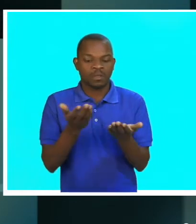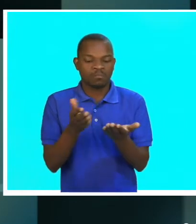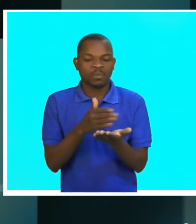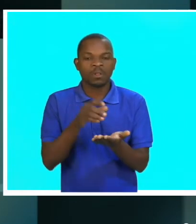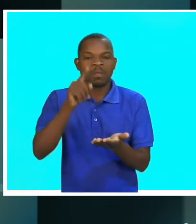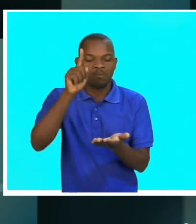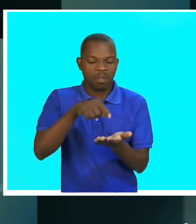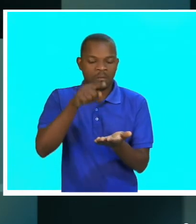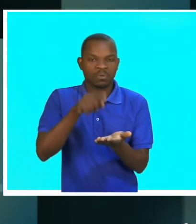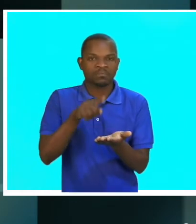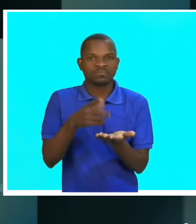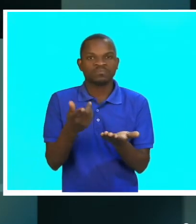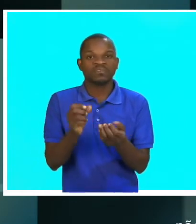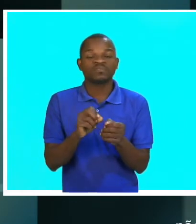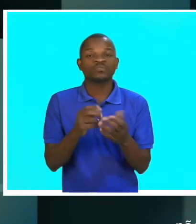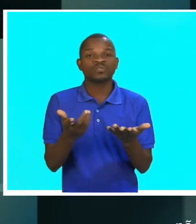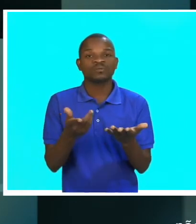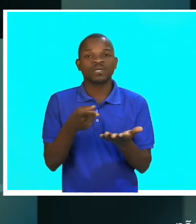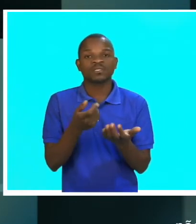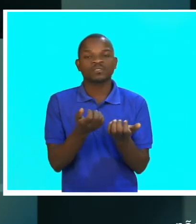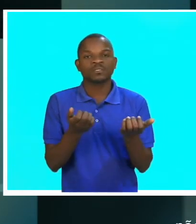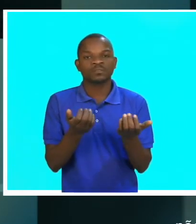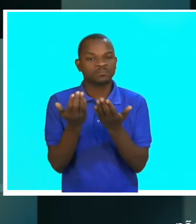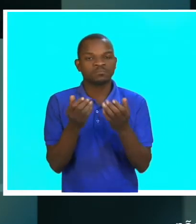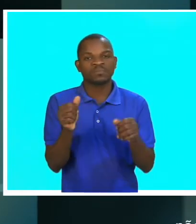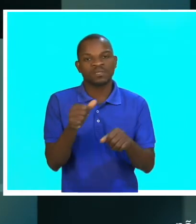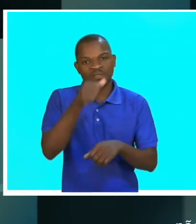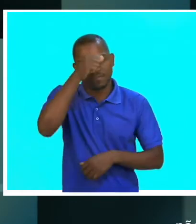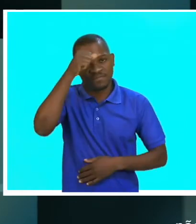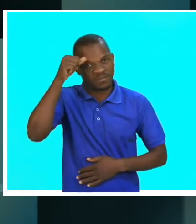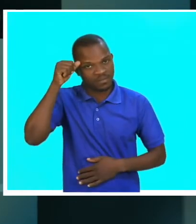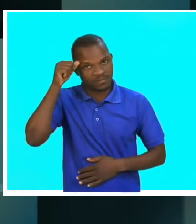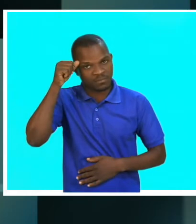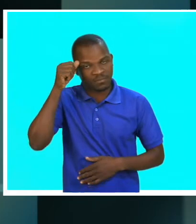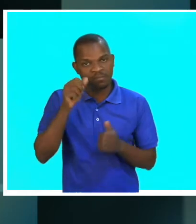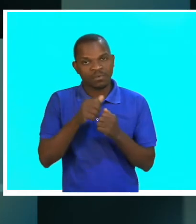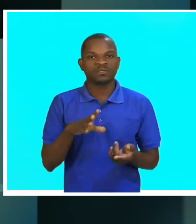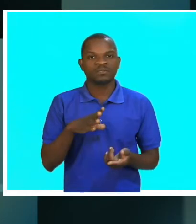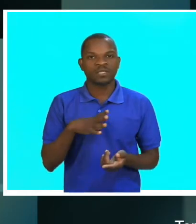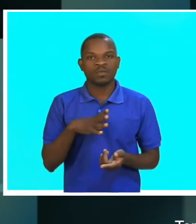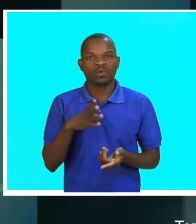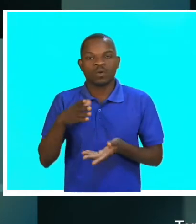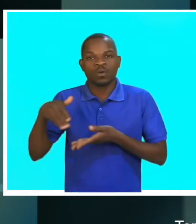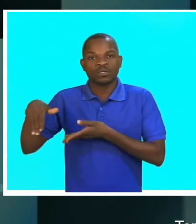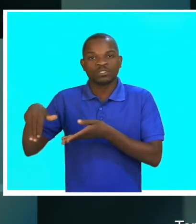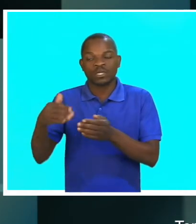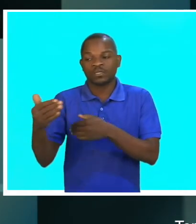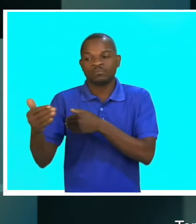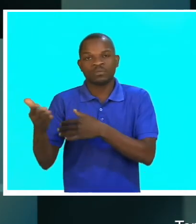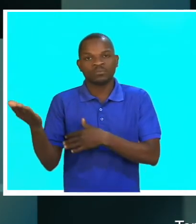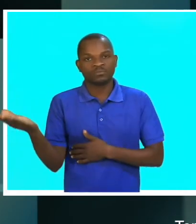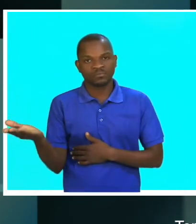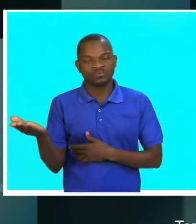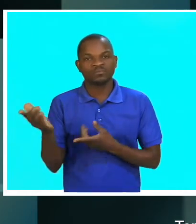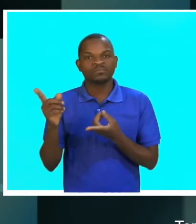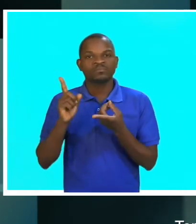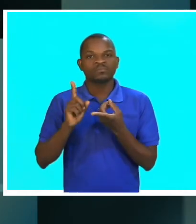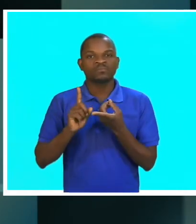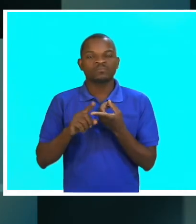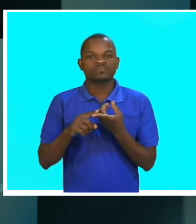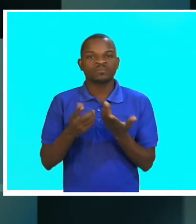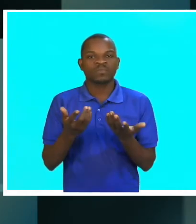coteja nos cadernos da criança, então não permite com que as crianças estudem. Temos uma estrada de perto,